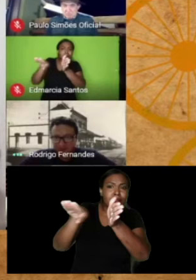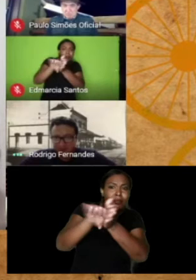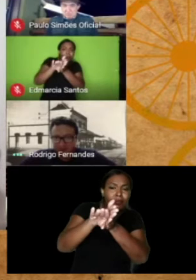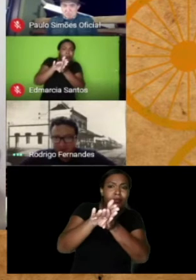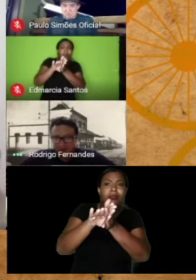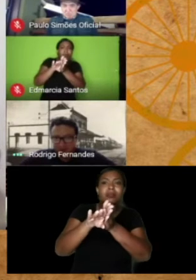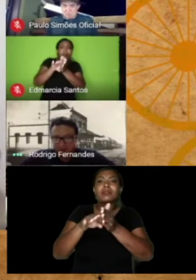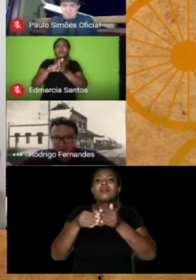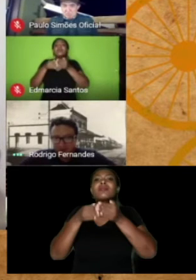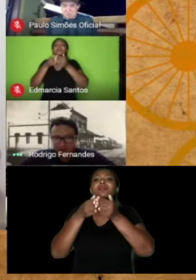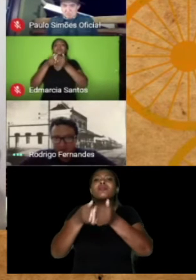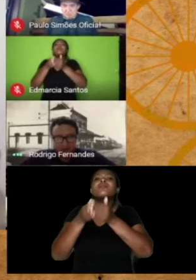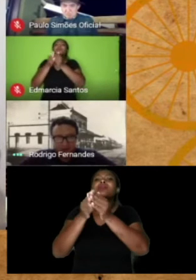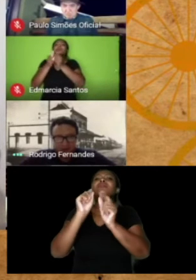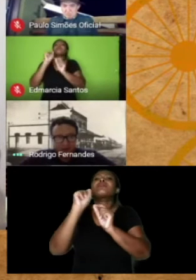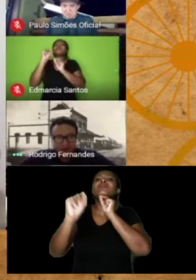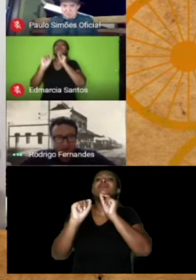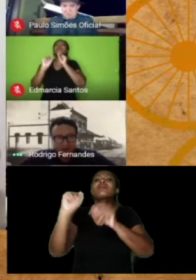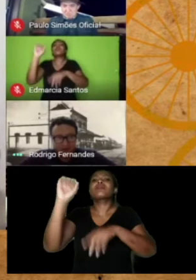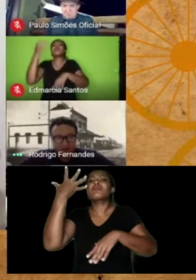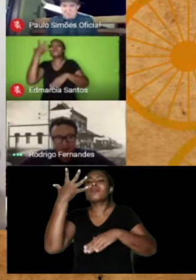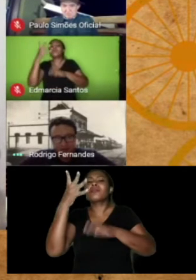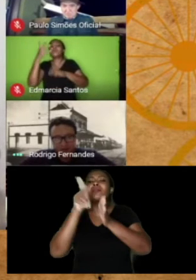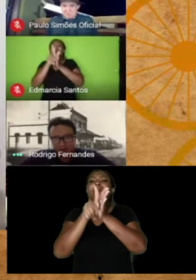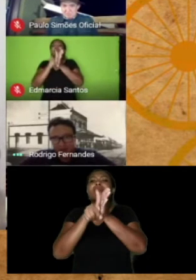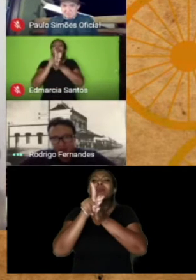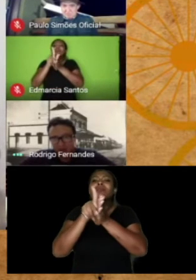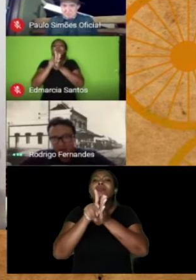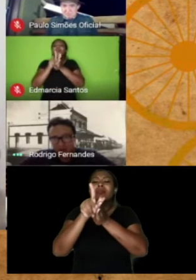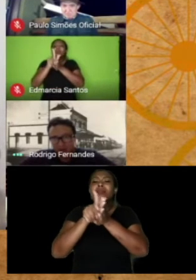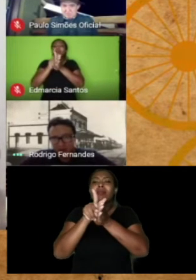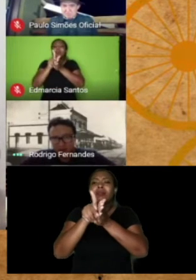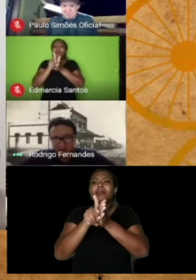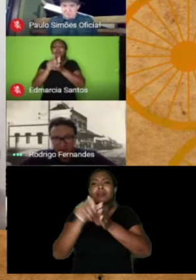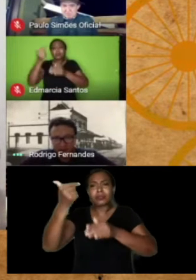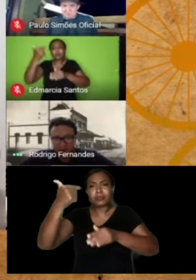Ladário. O que pensam os debatedores sobre o tema?